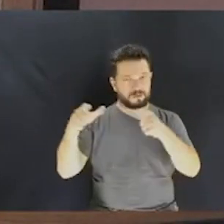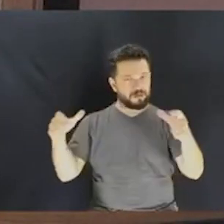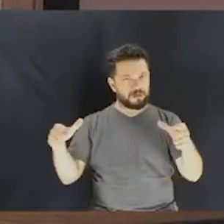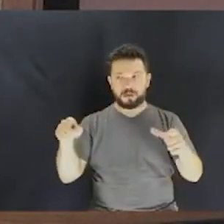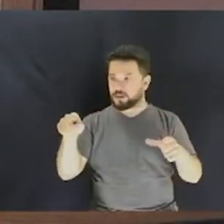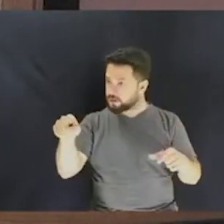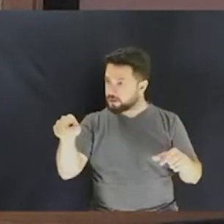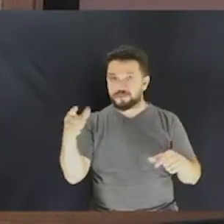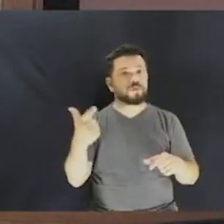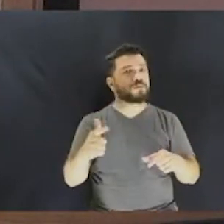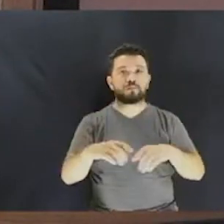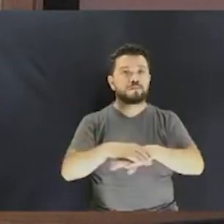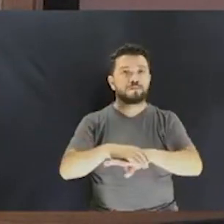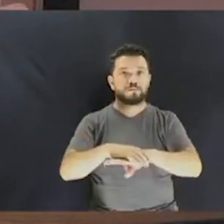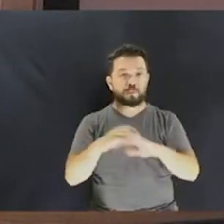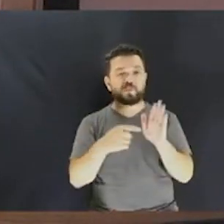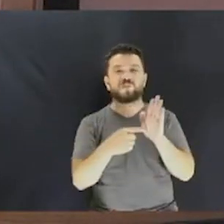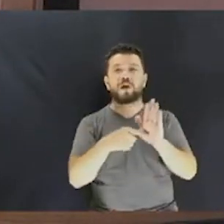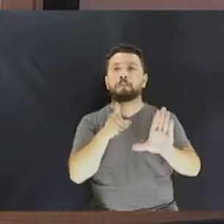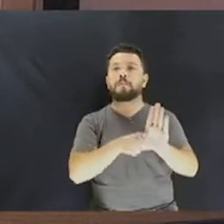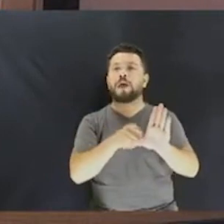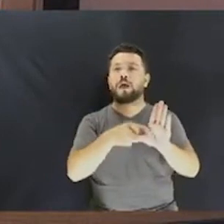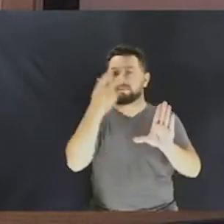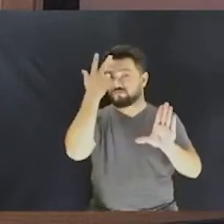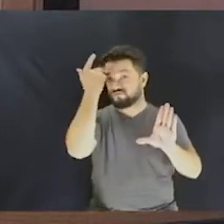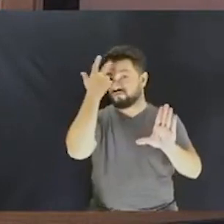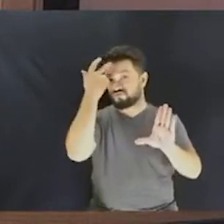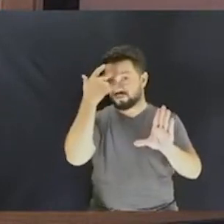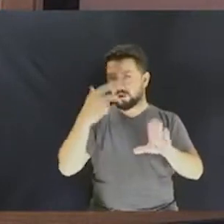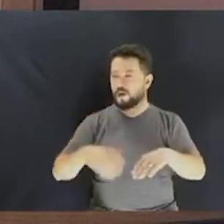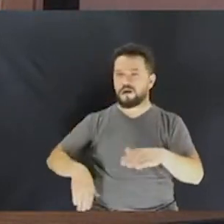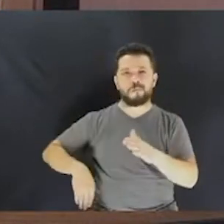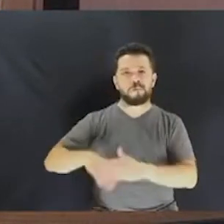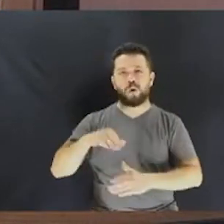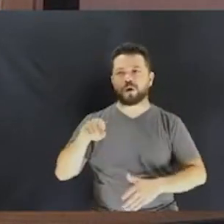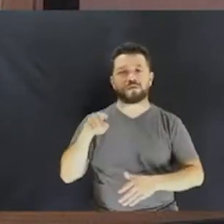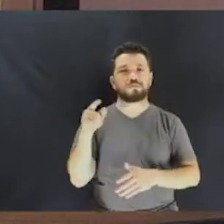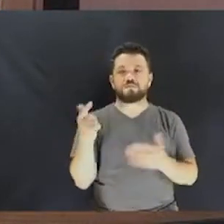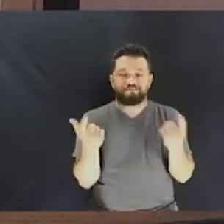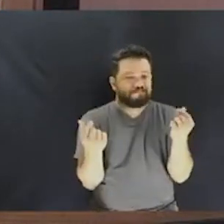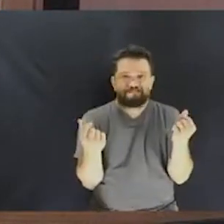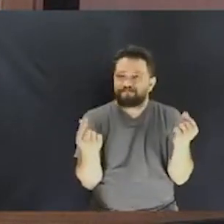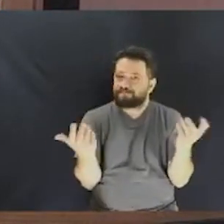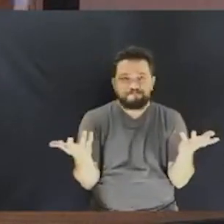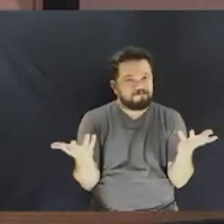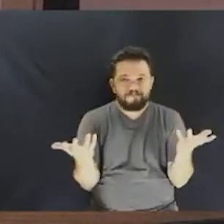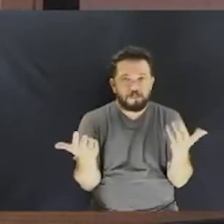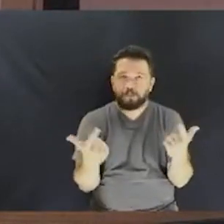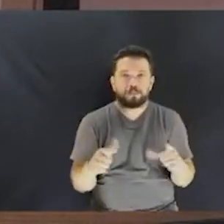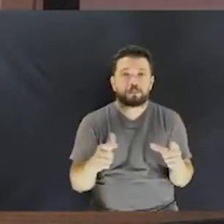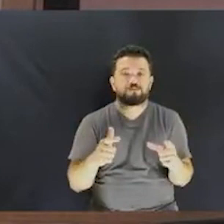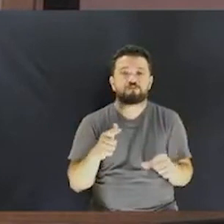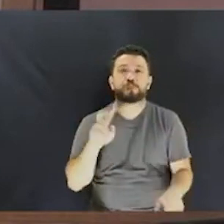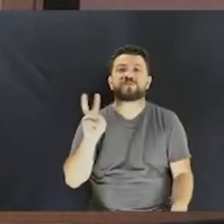Estavam jogando descalços, a grande maioria, porque não tem condições de comprar uma chuteira, que hoje uma chuteira mais barata custa em